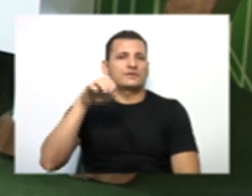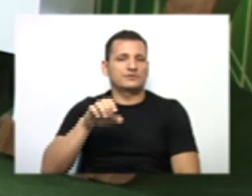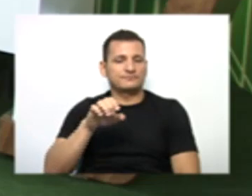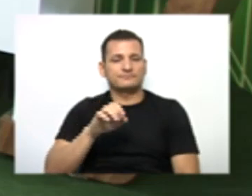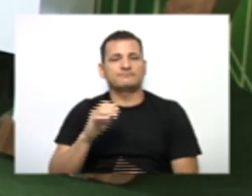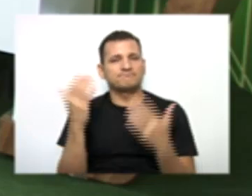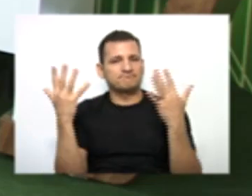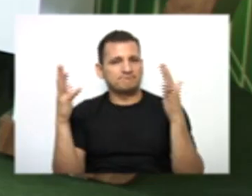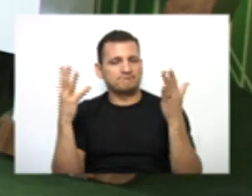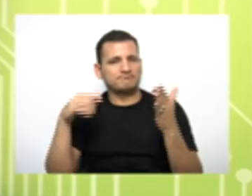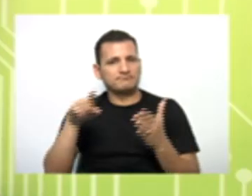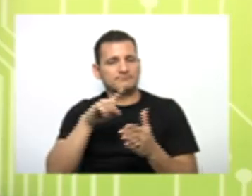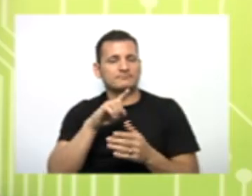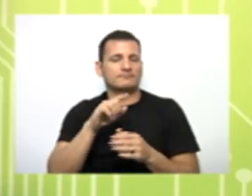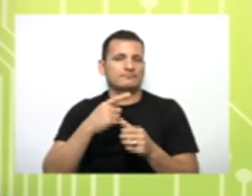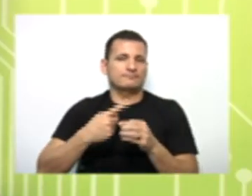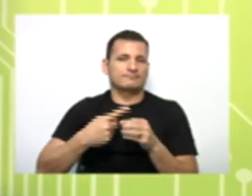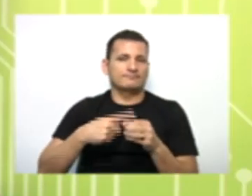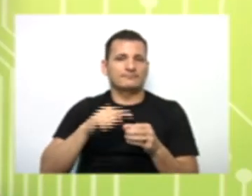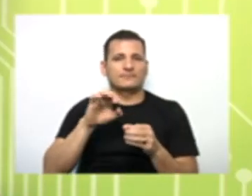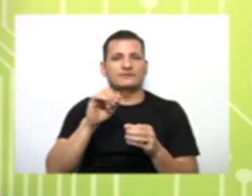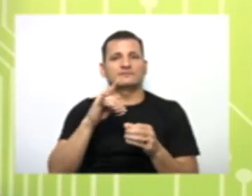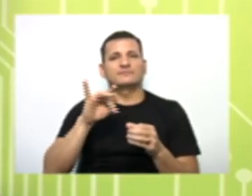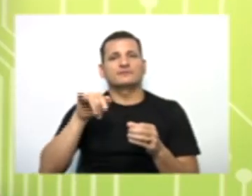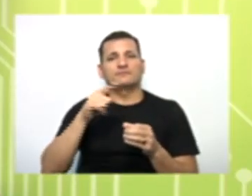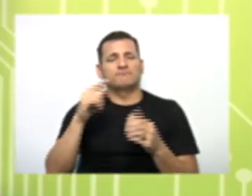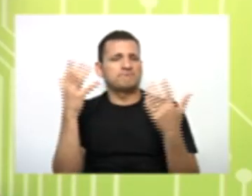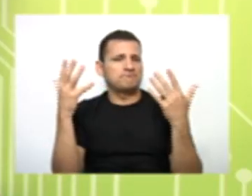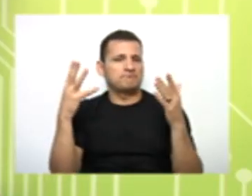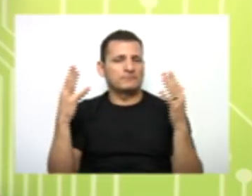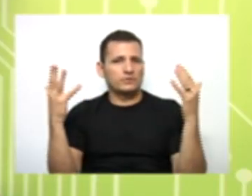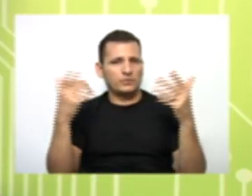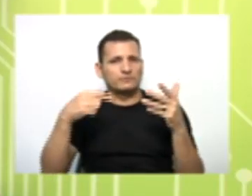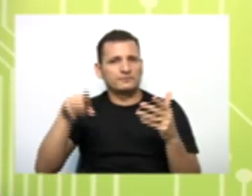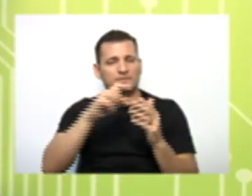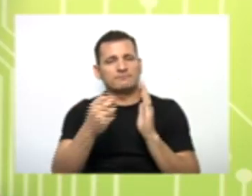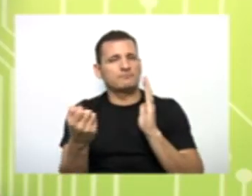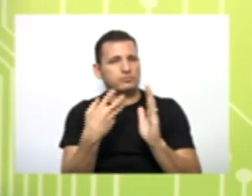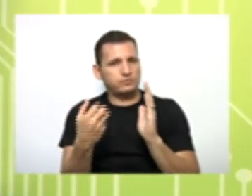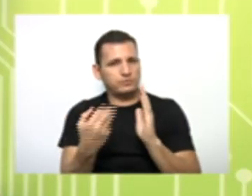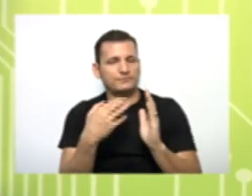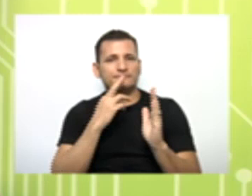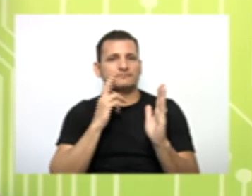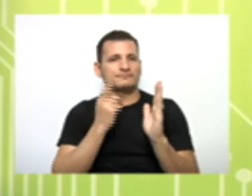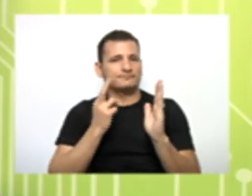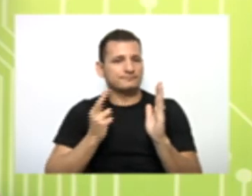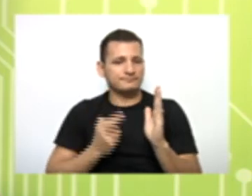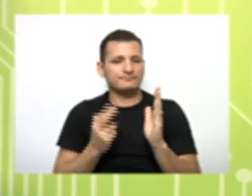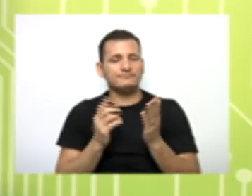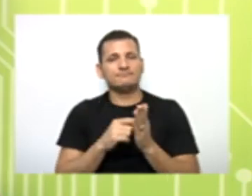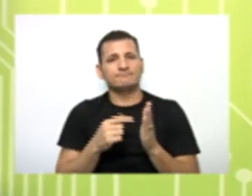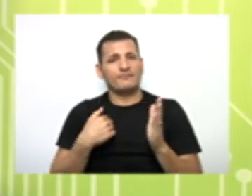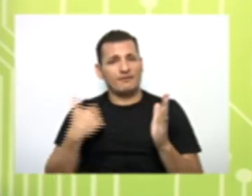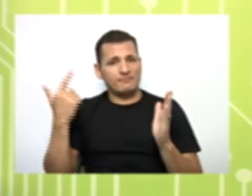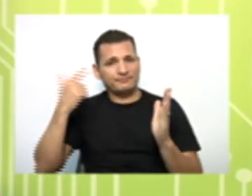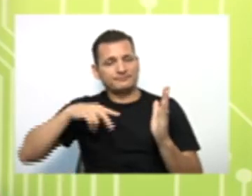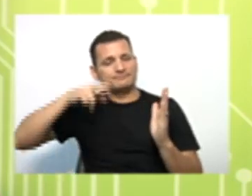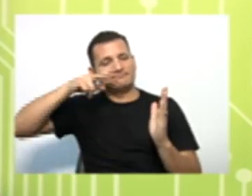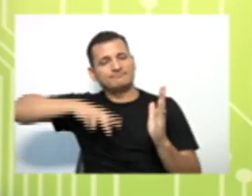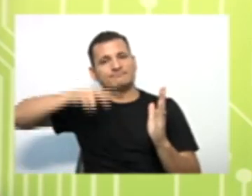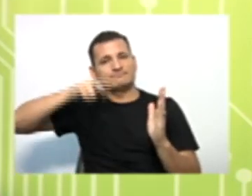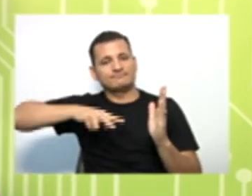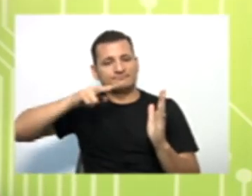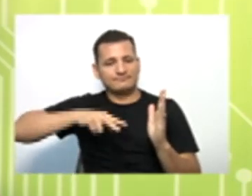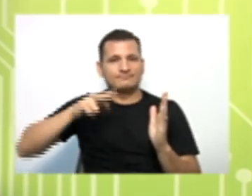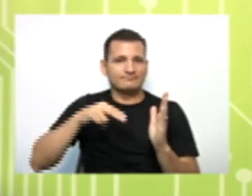parabéns, Stephanie, de Espigão. Parabéns a todos vocês que estão enviando as respostas. A gente consegue ler aqui o que